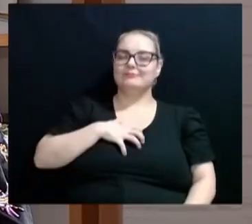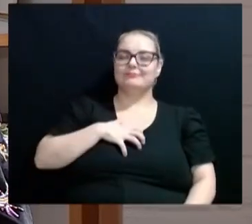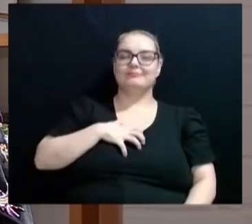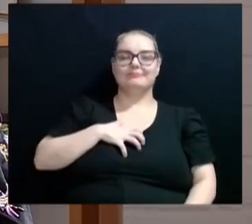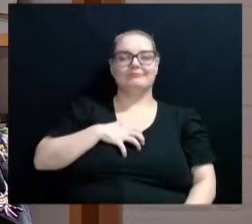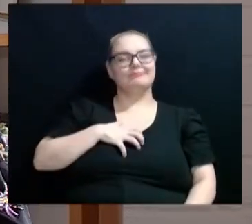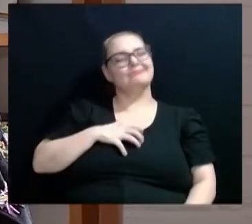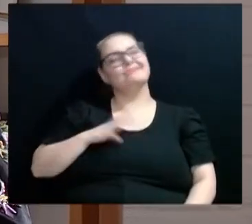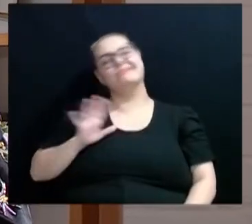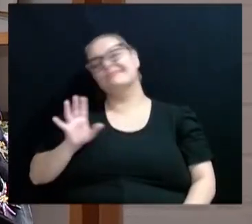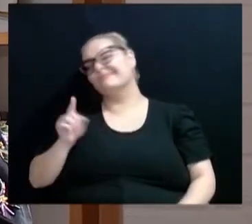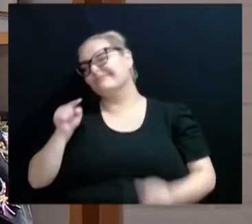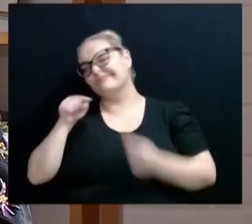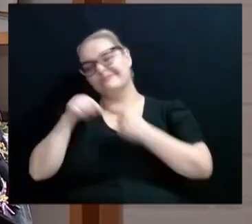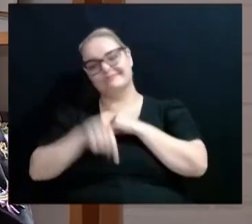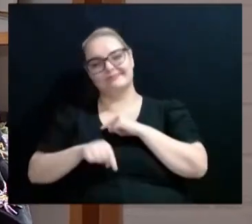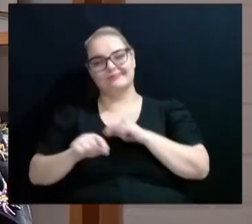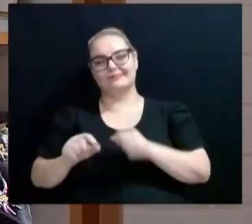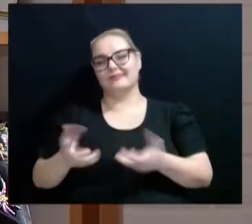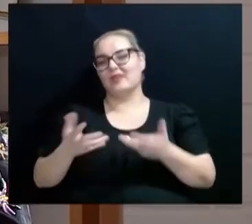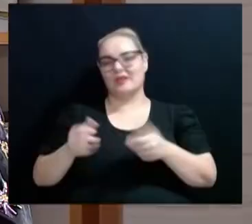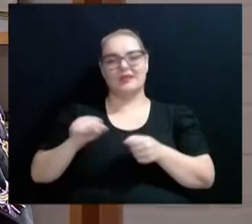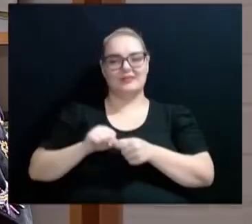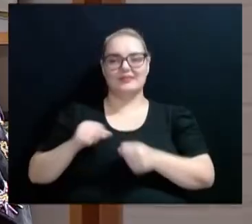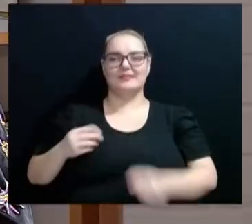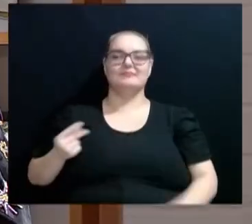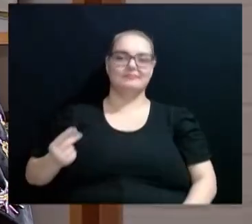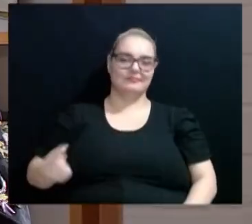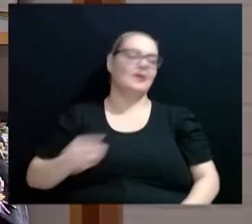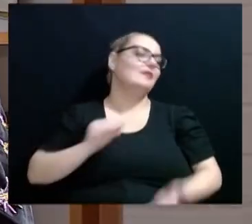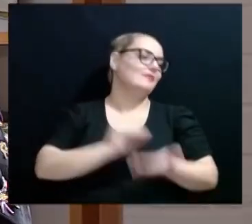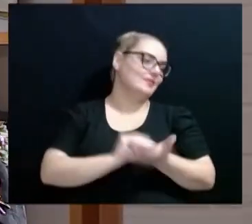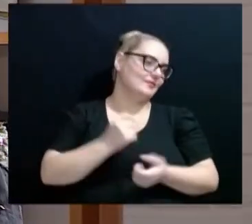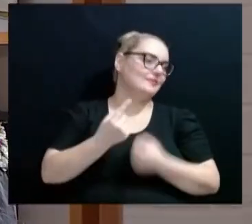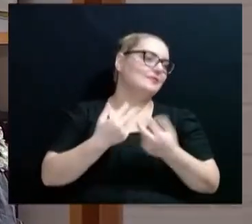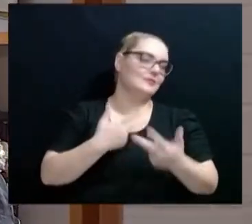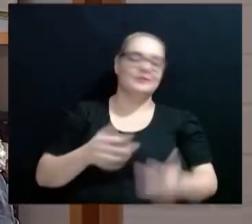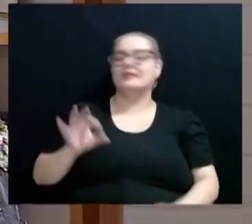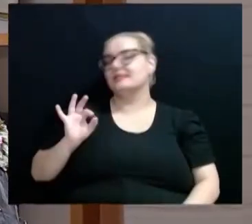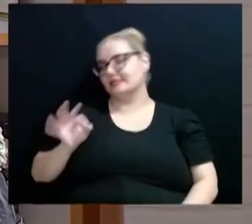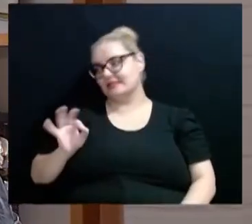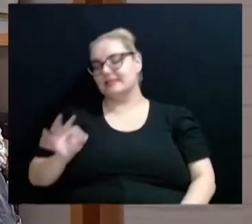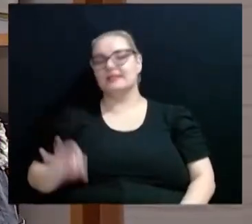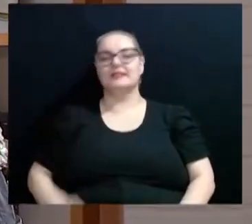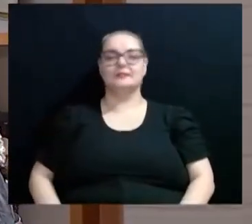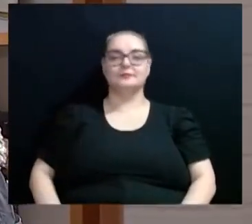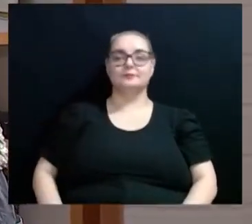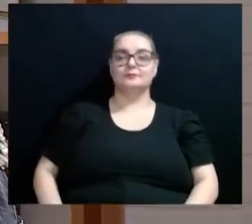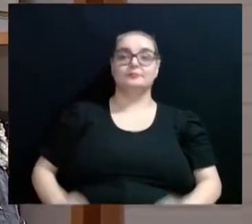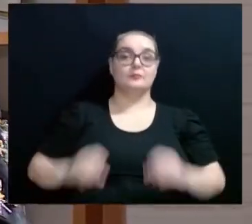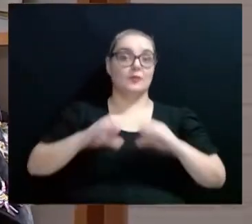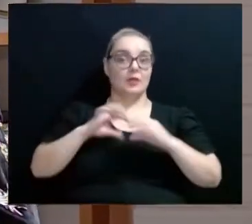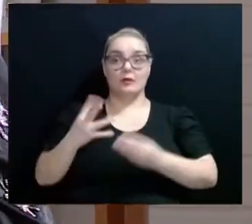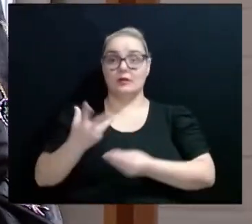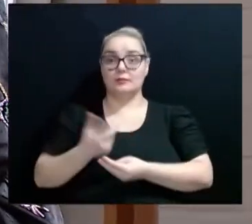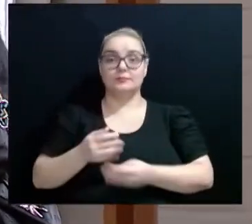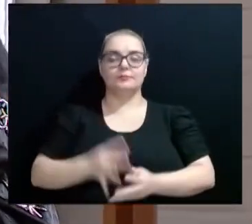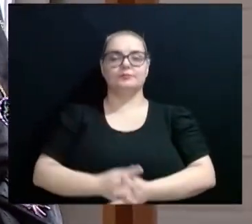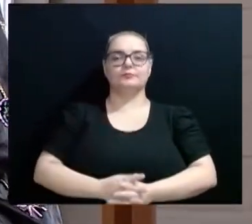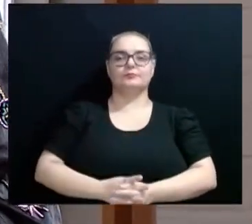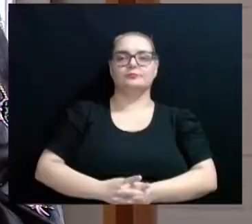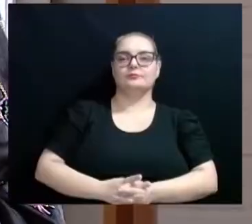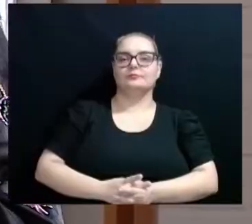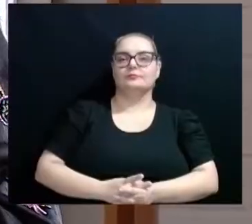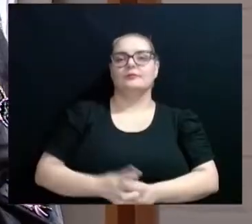eu sentia que não era o que eu queria fazer para o resto da vida. Faltava alguma coisa. Sim, exatamente. Eu amava